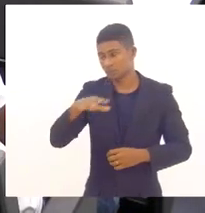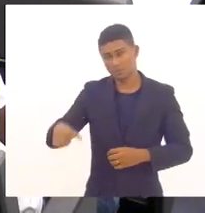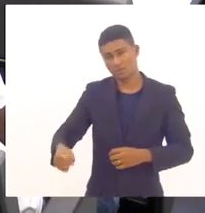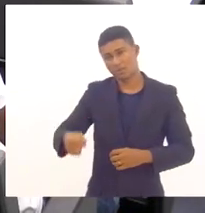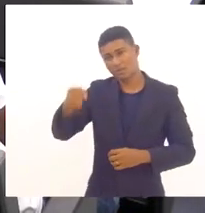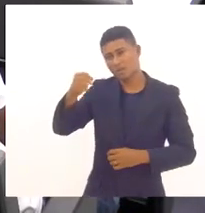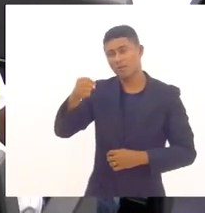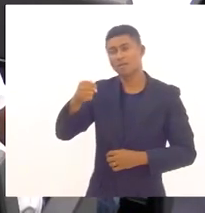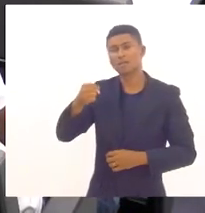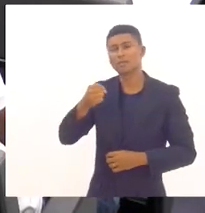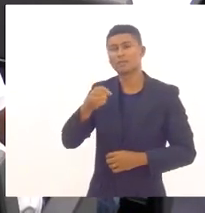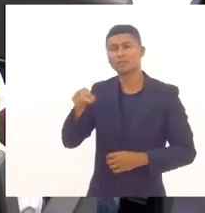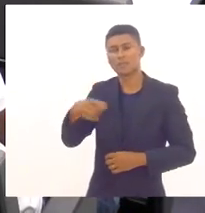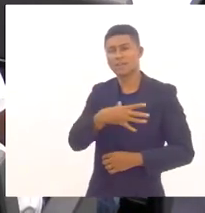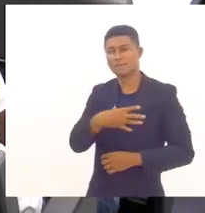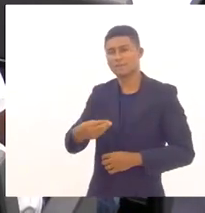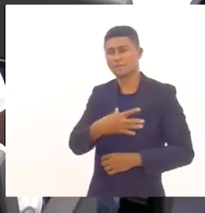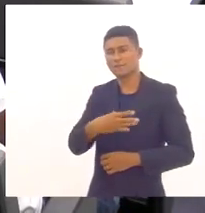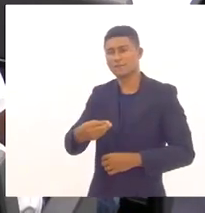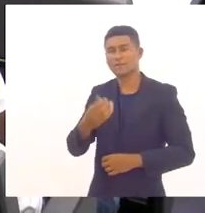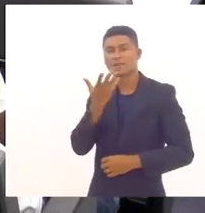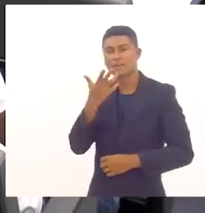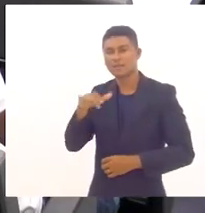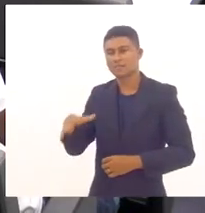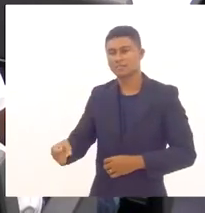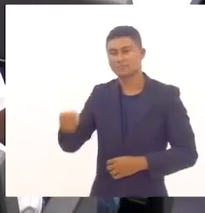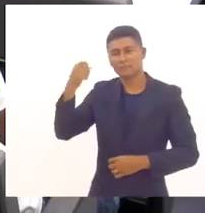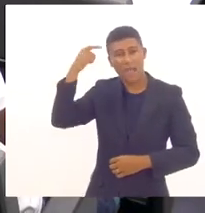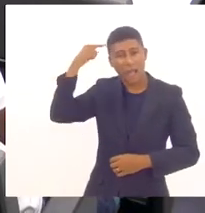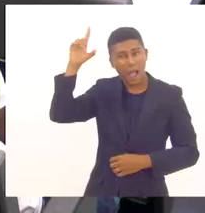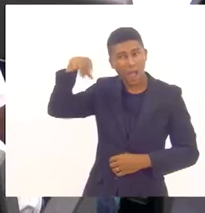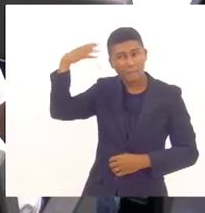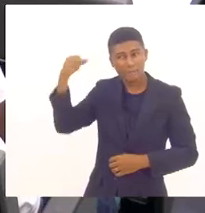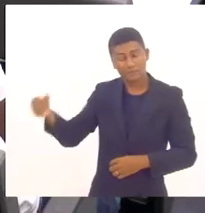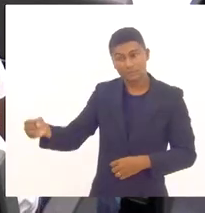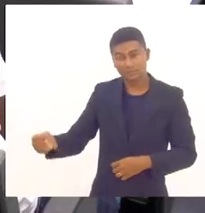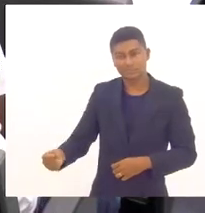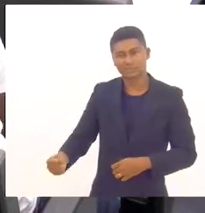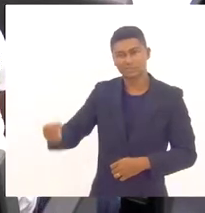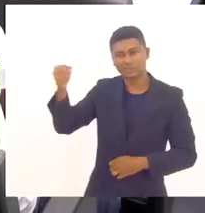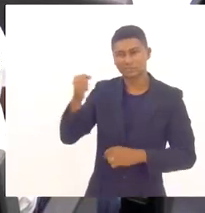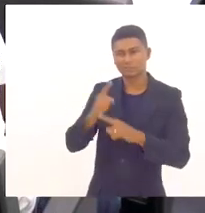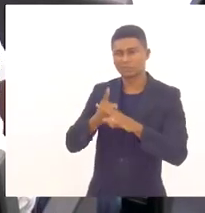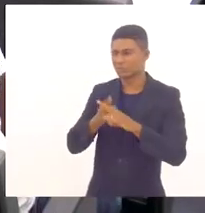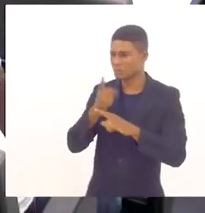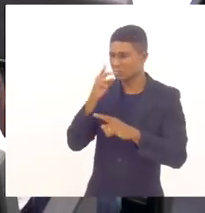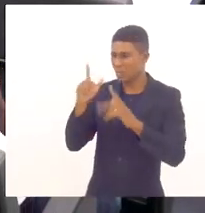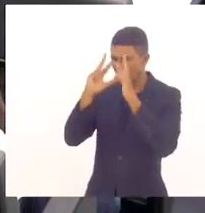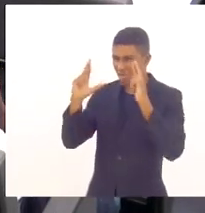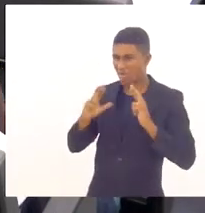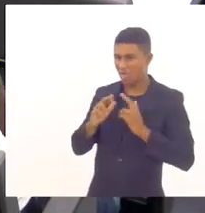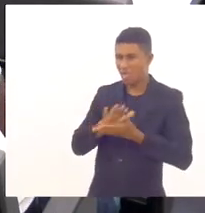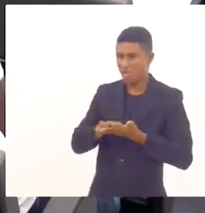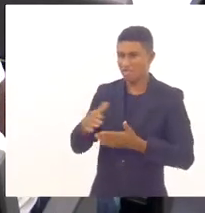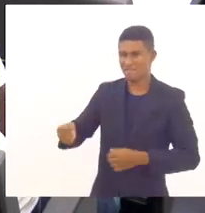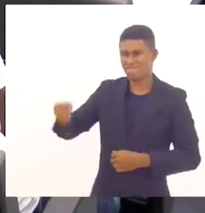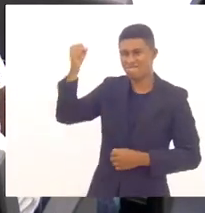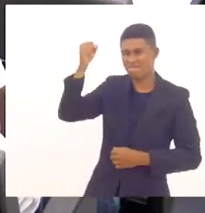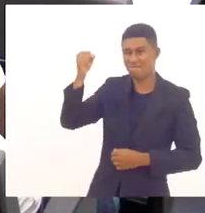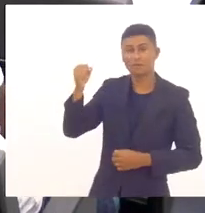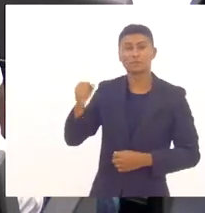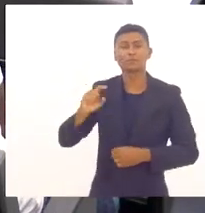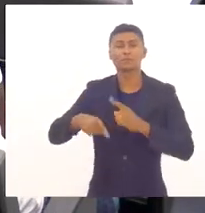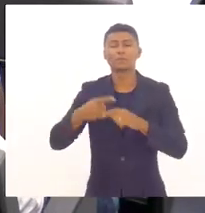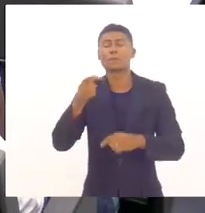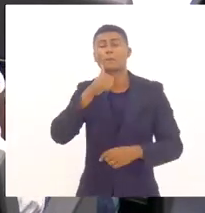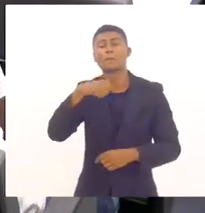roda, filha de uma companheira nossa da capoeira, simplesmente porque ele se sentiu desrespeitado. E o que ele respondeu